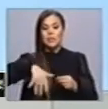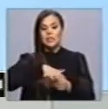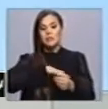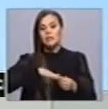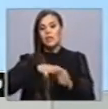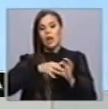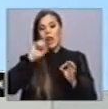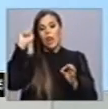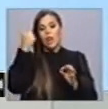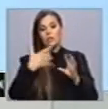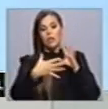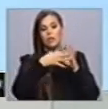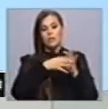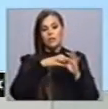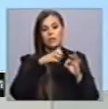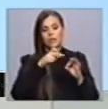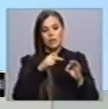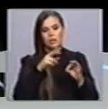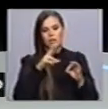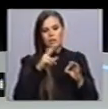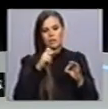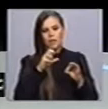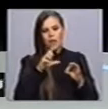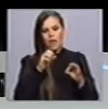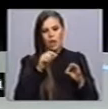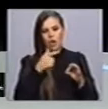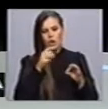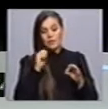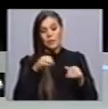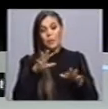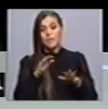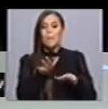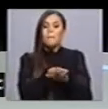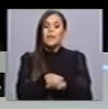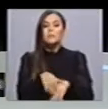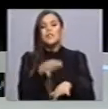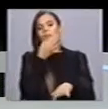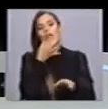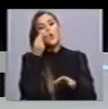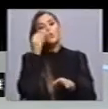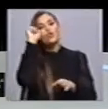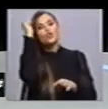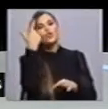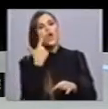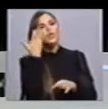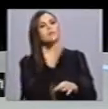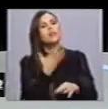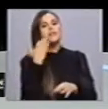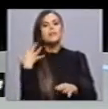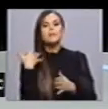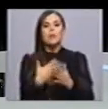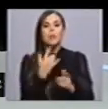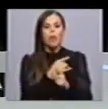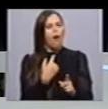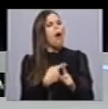do Sol com os cachalotes. Quem diria? Cachalotes. Mas primeiro vamos falar de como é que o Sol tem estado nestas últimas semanas, particularmente ativo.